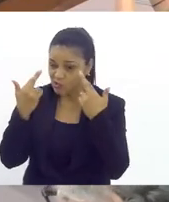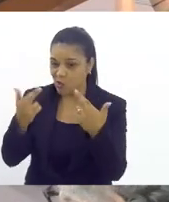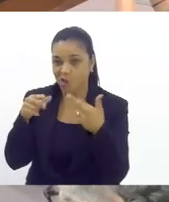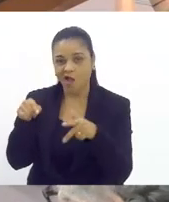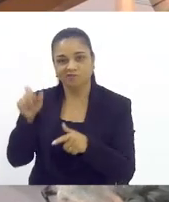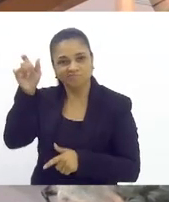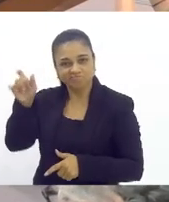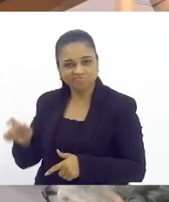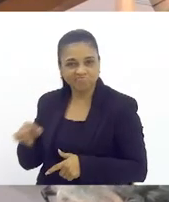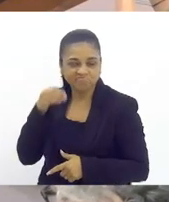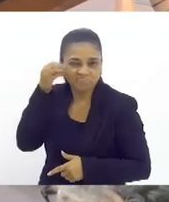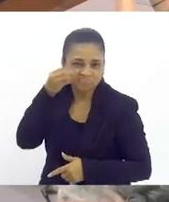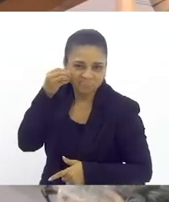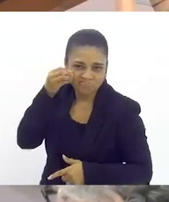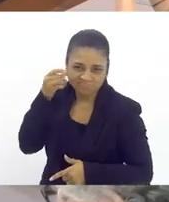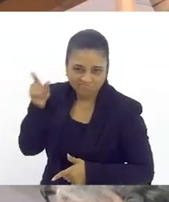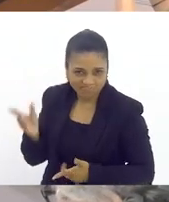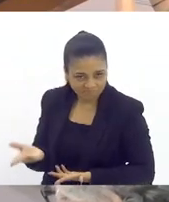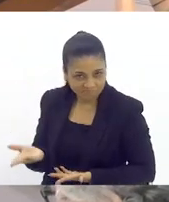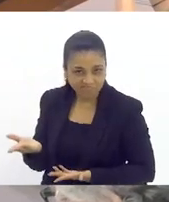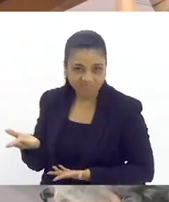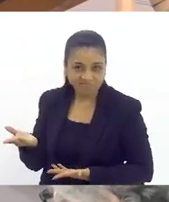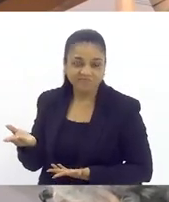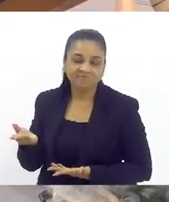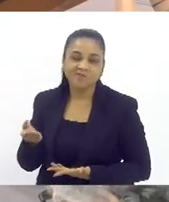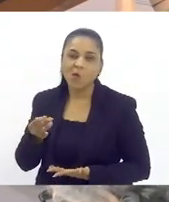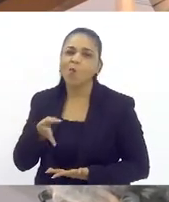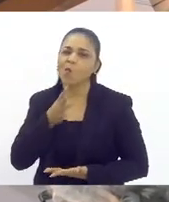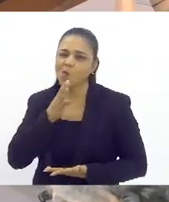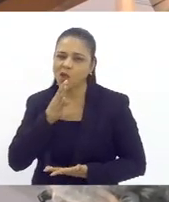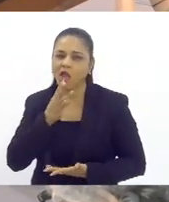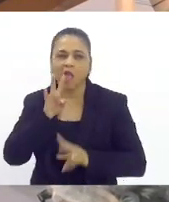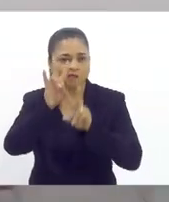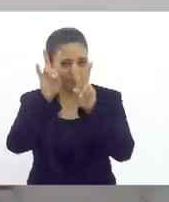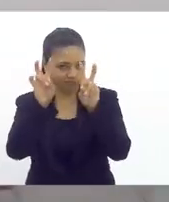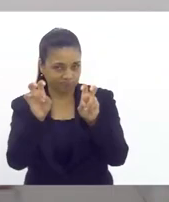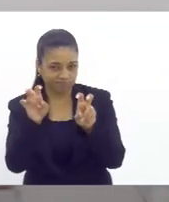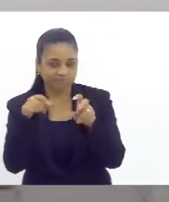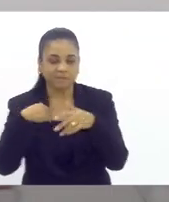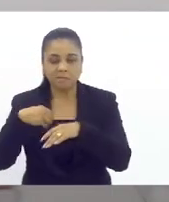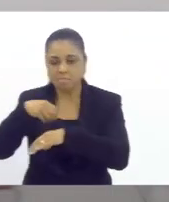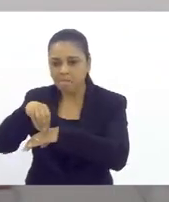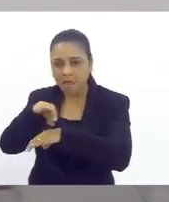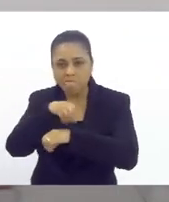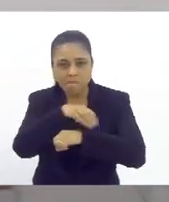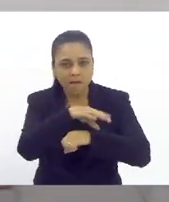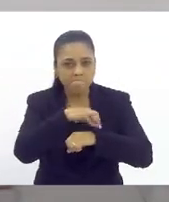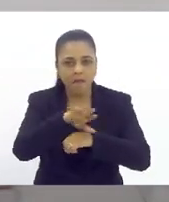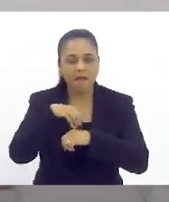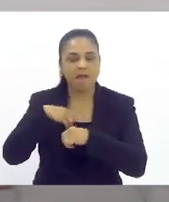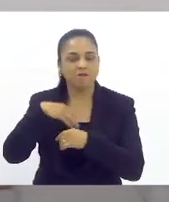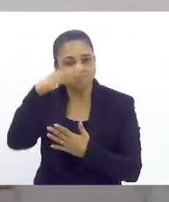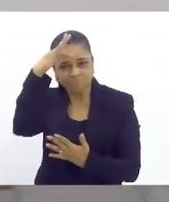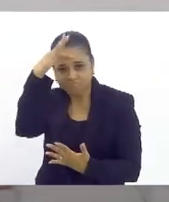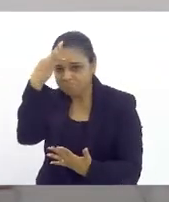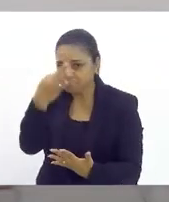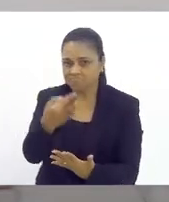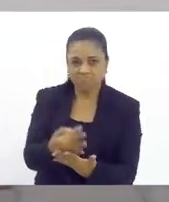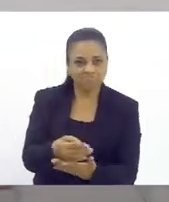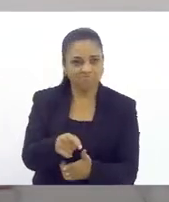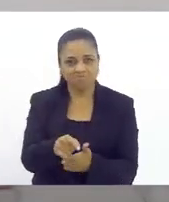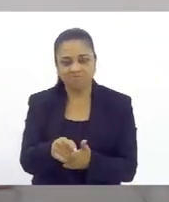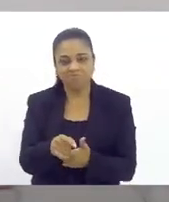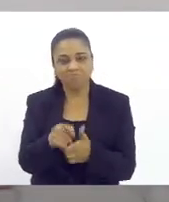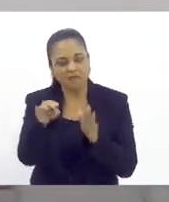o assunto e consegue passar pelo menos uma ideia de esperança apesar da lista